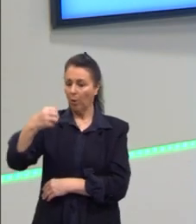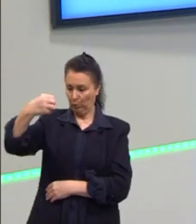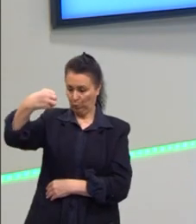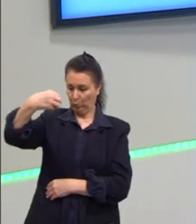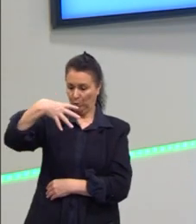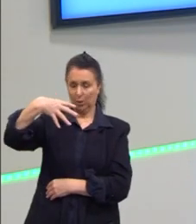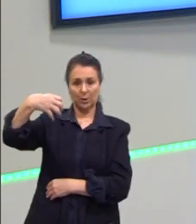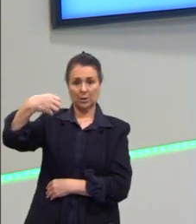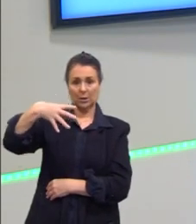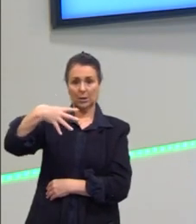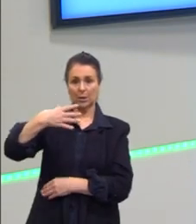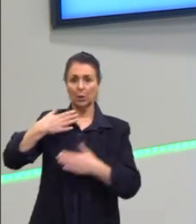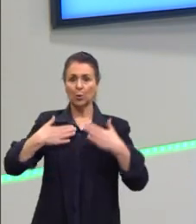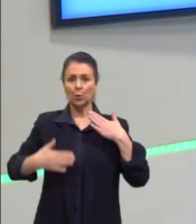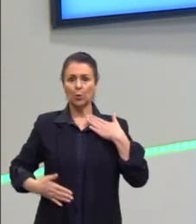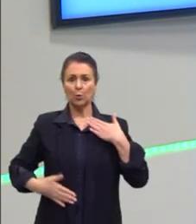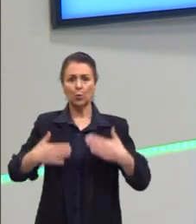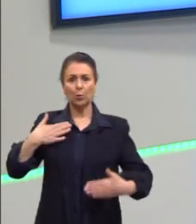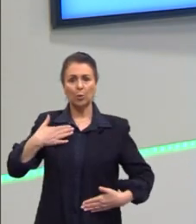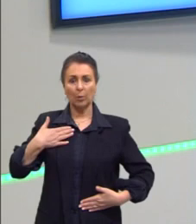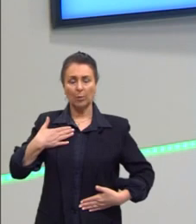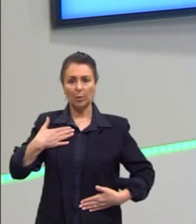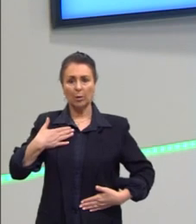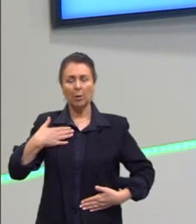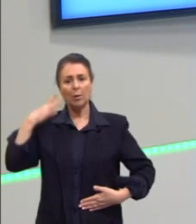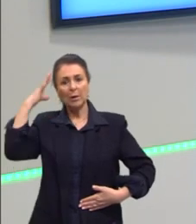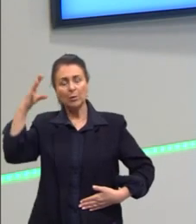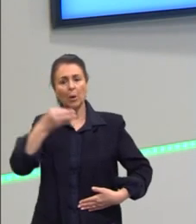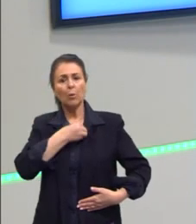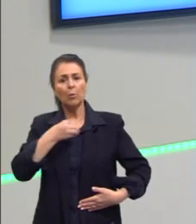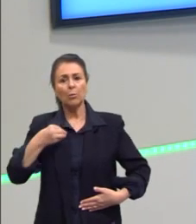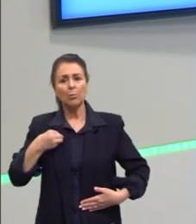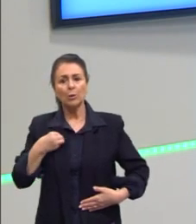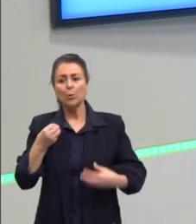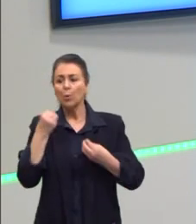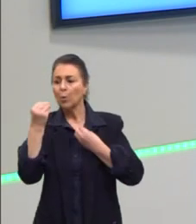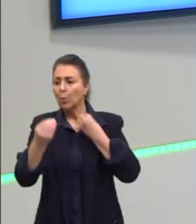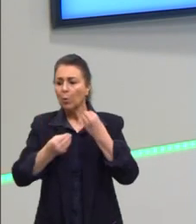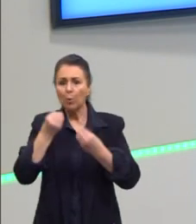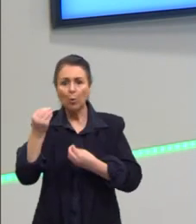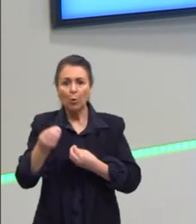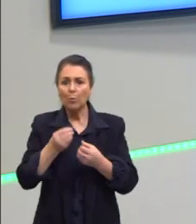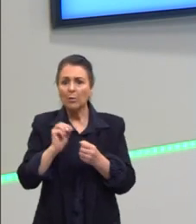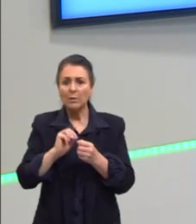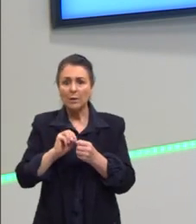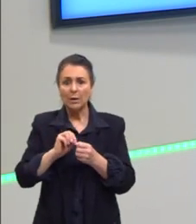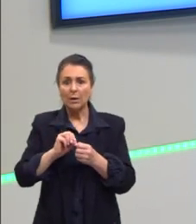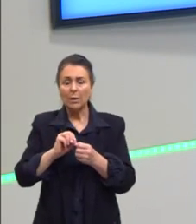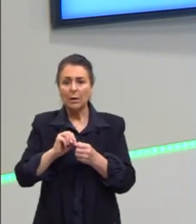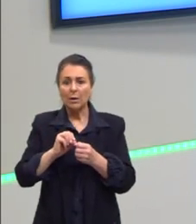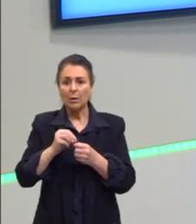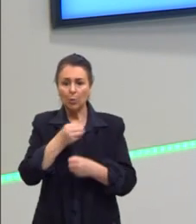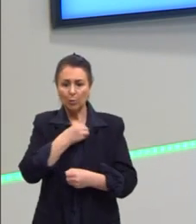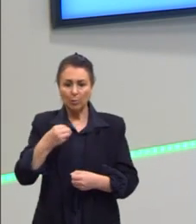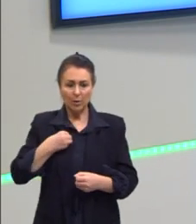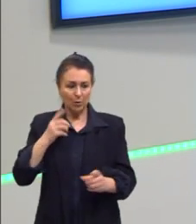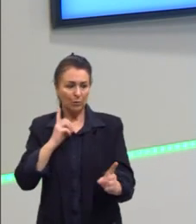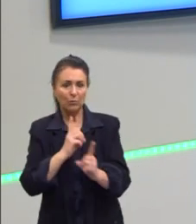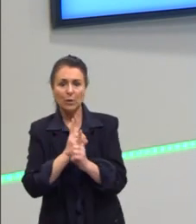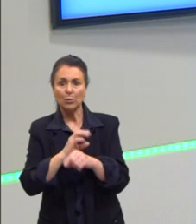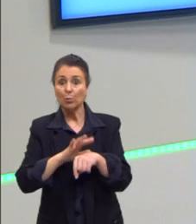gente os médicos né a gente não porque o meu Doutor não é de a doutora nós de doutora médica né mas os